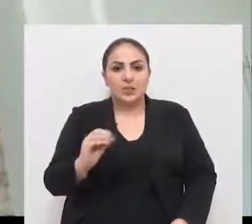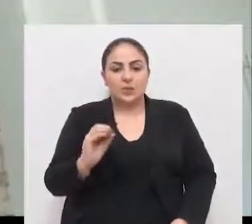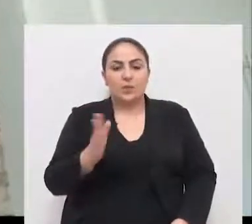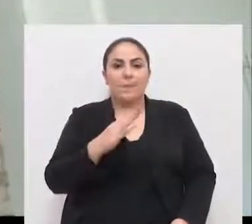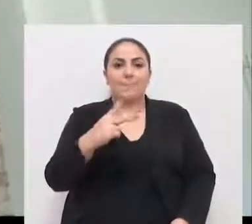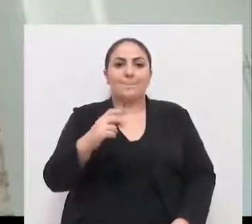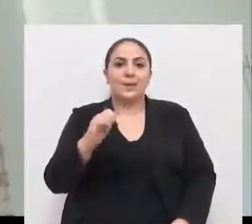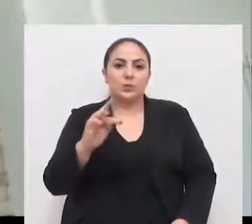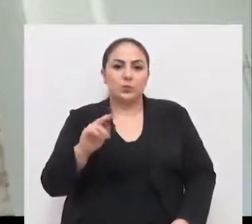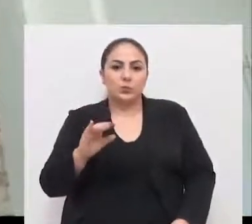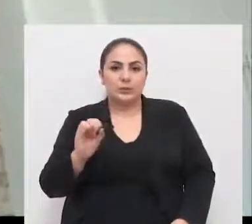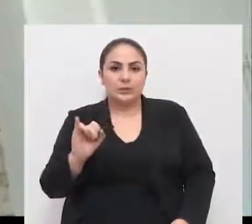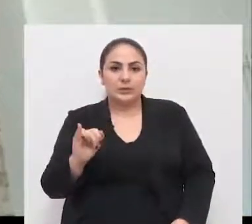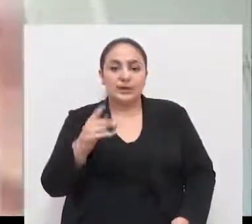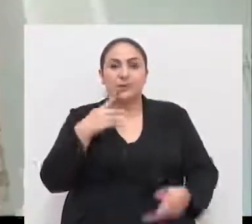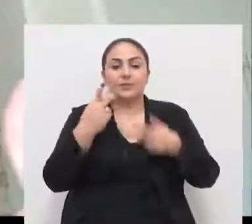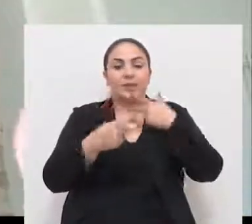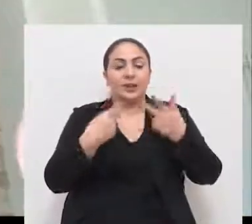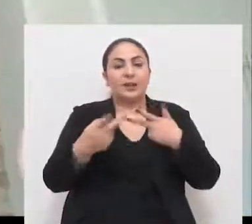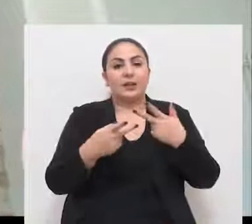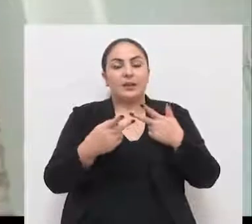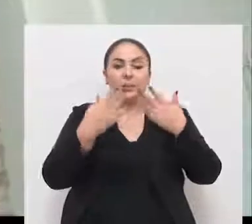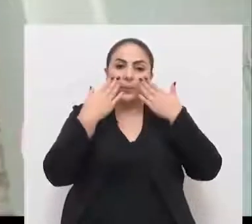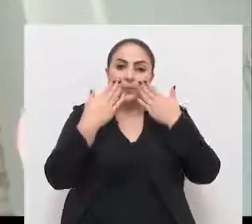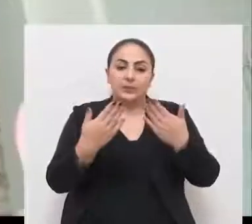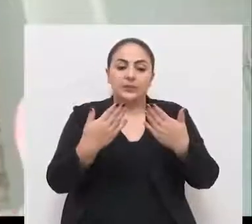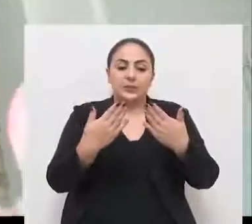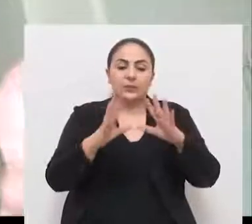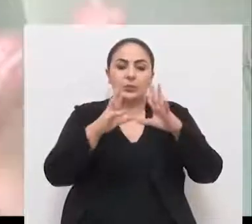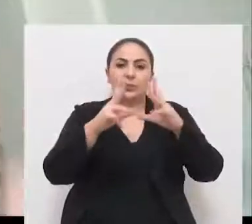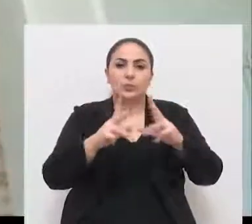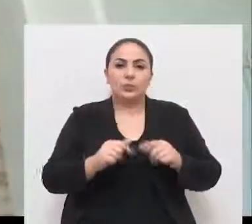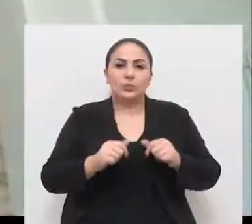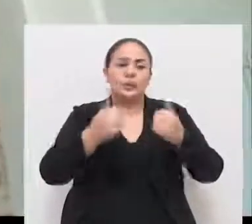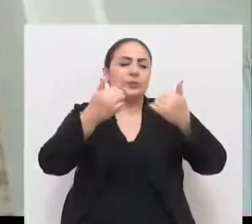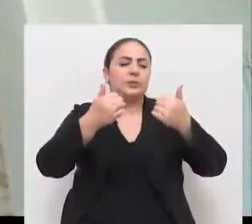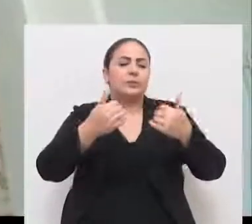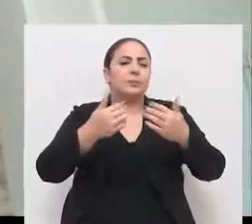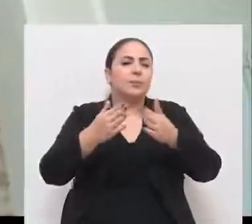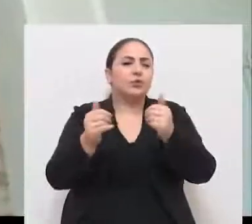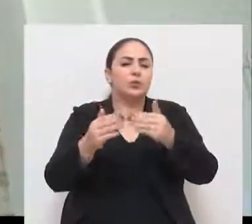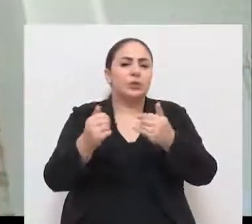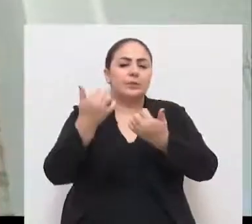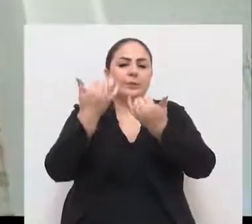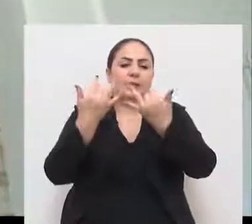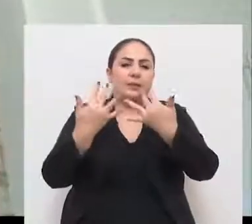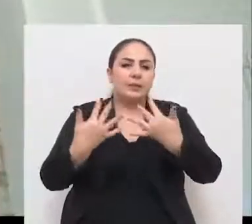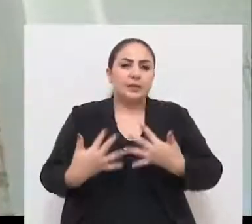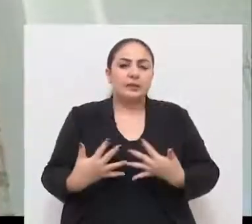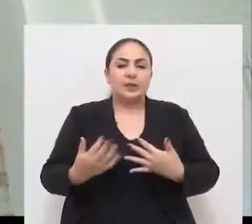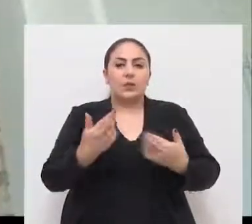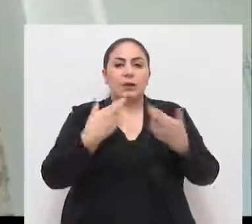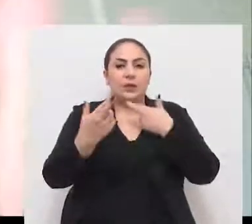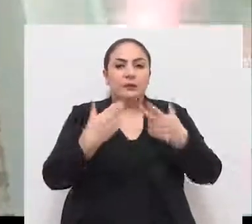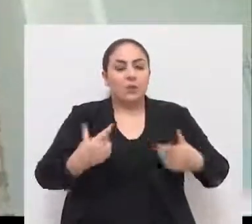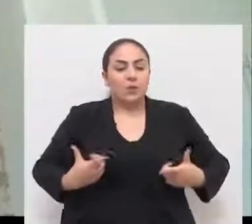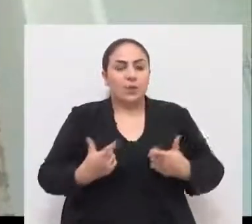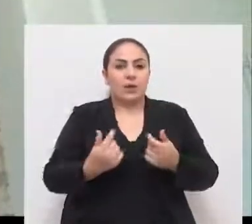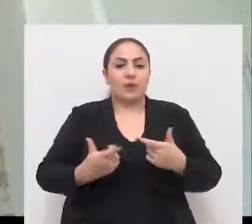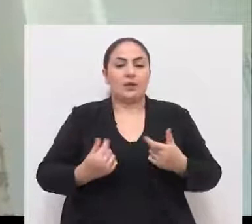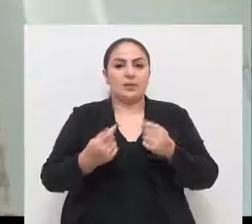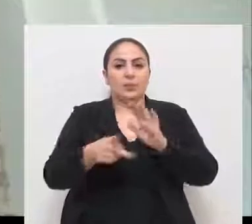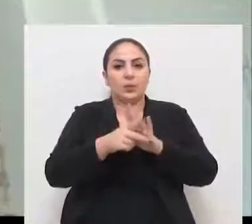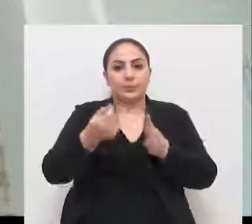trata de apresentação de esclarecimentos a respeito das despesas,